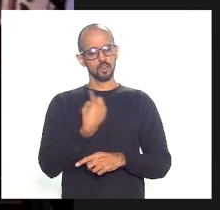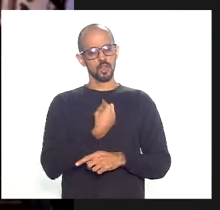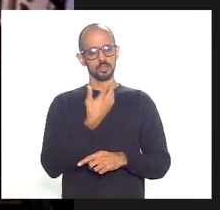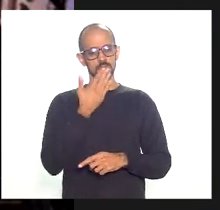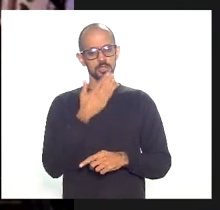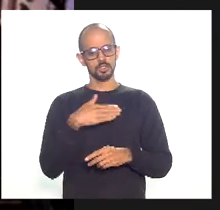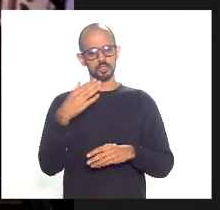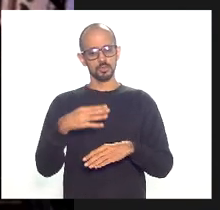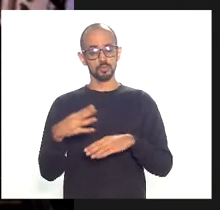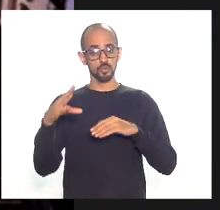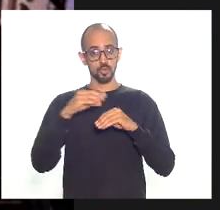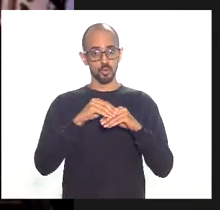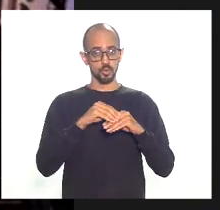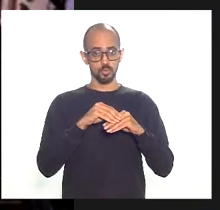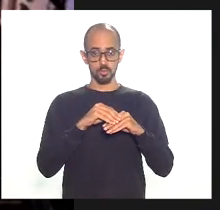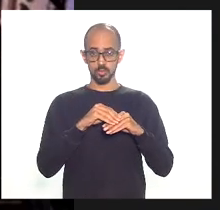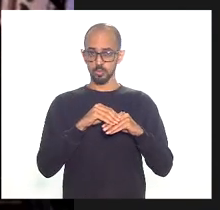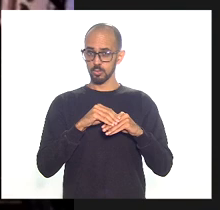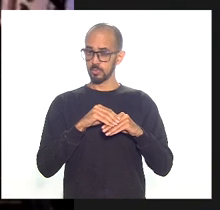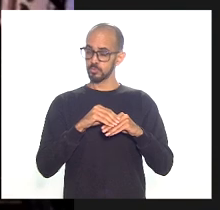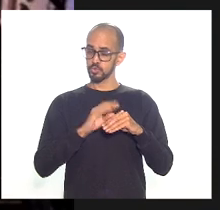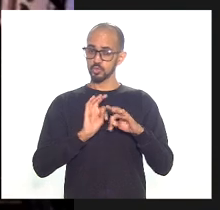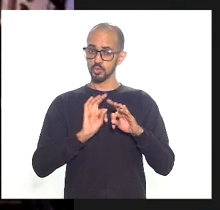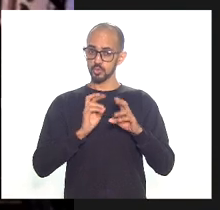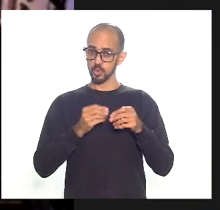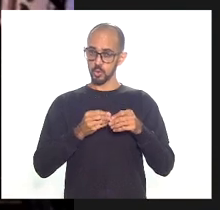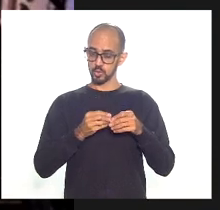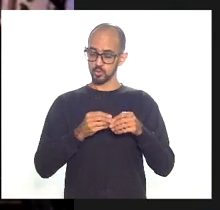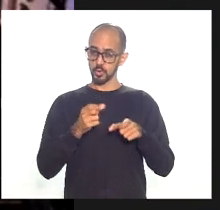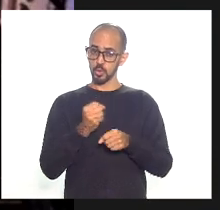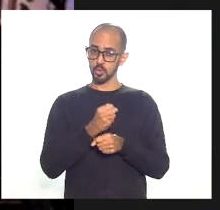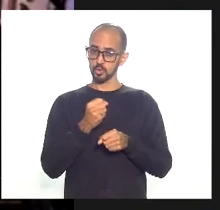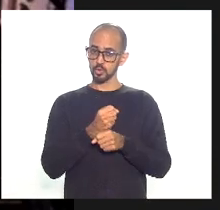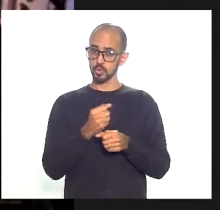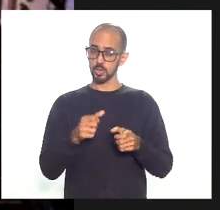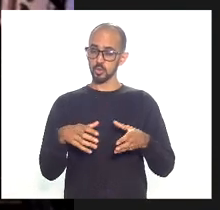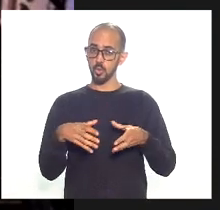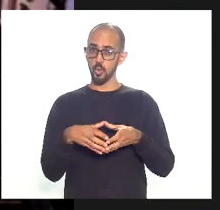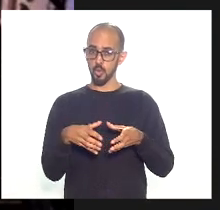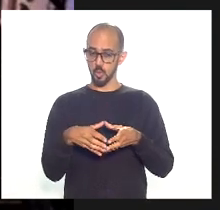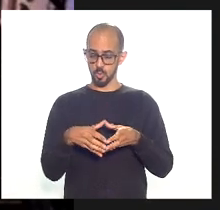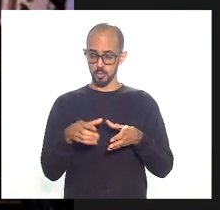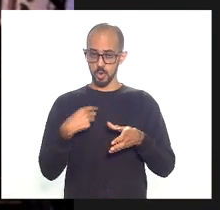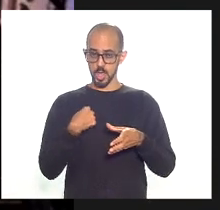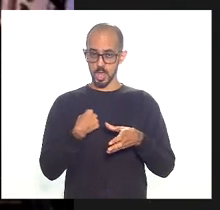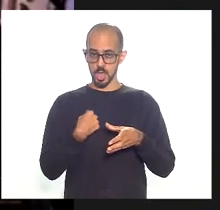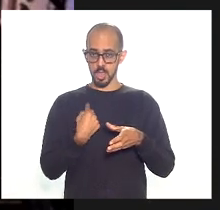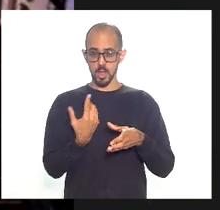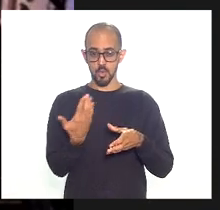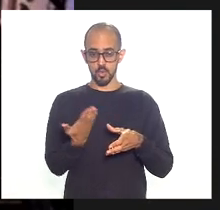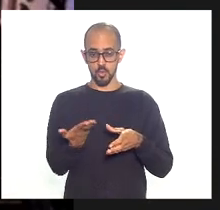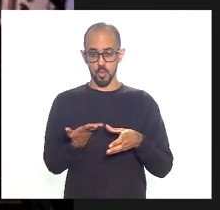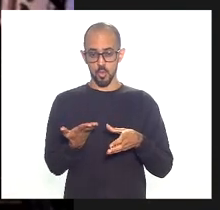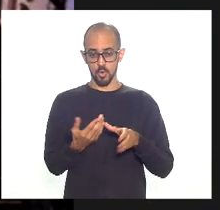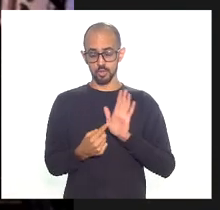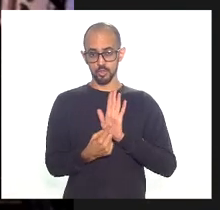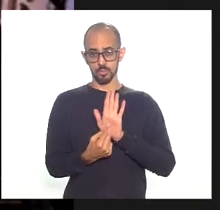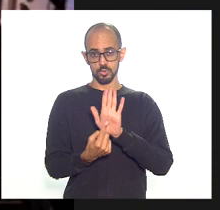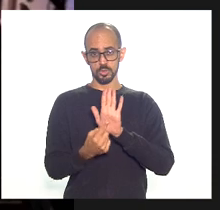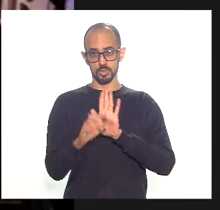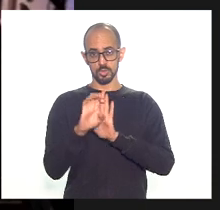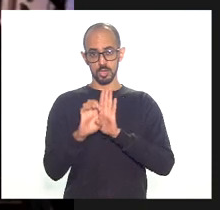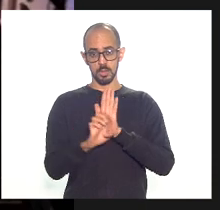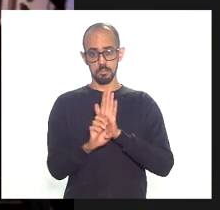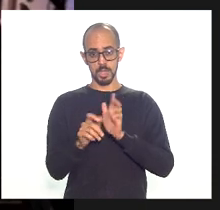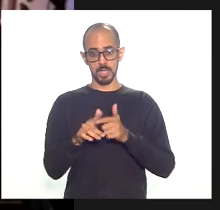todos, ele foi construído a quatro mãos, inclusive eu hoje estou apresentando emendas a este